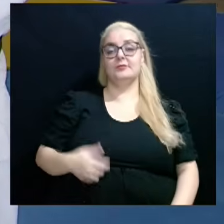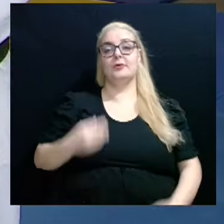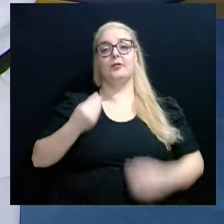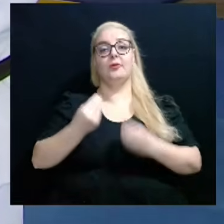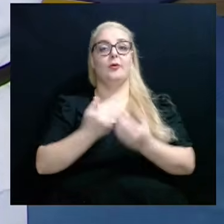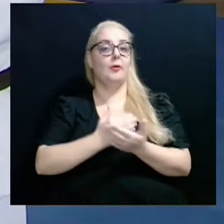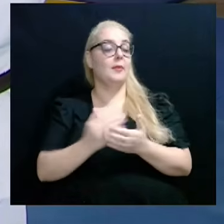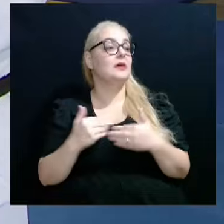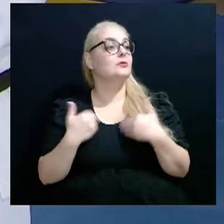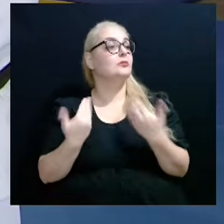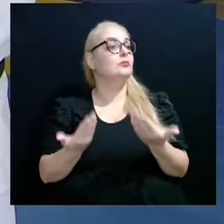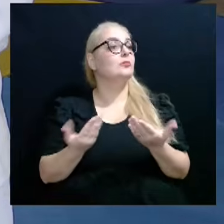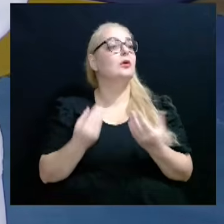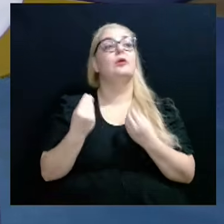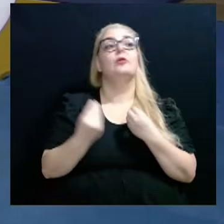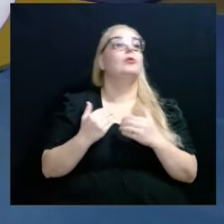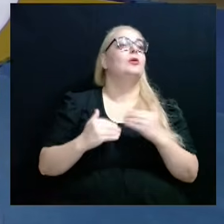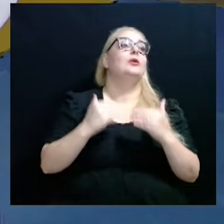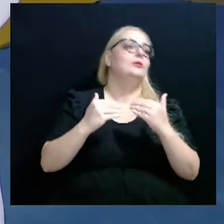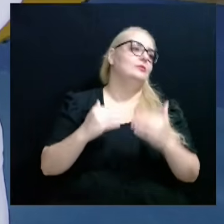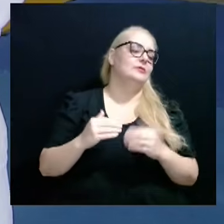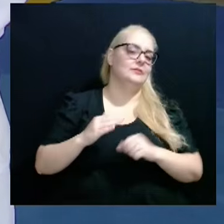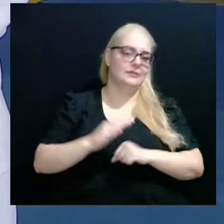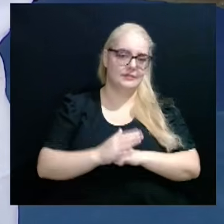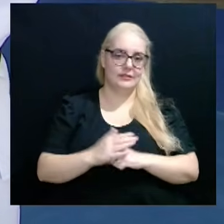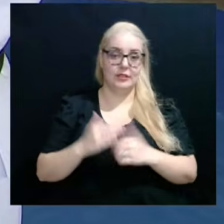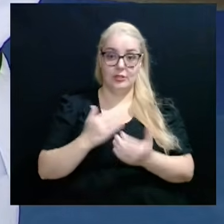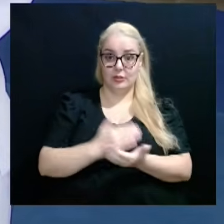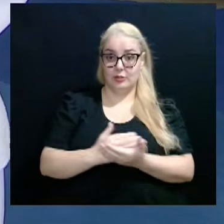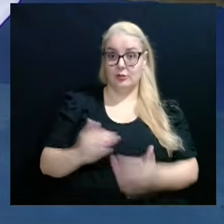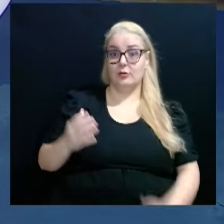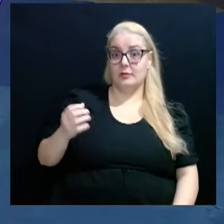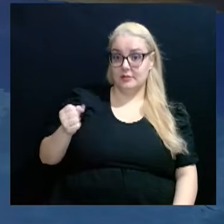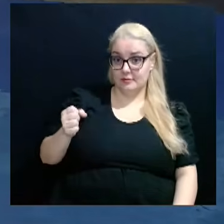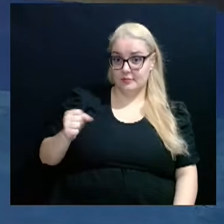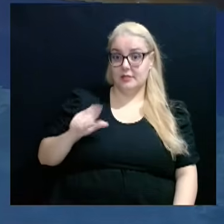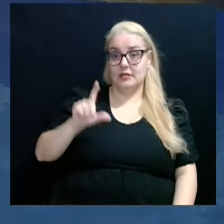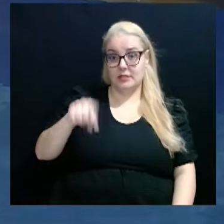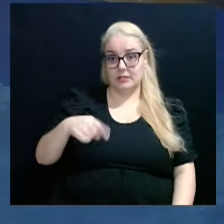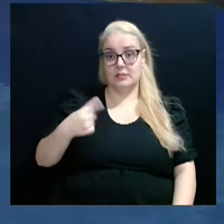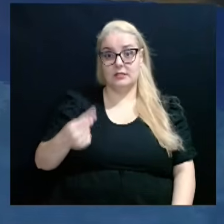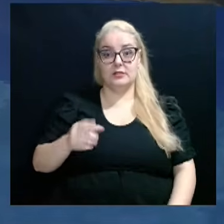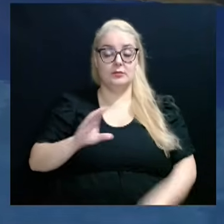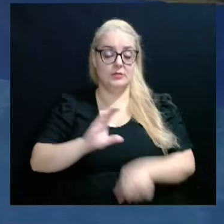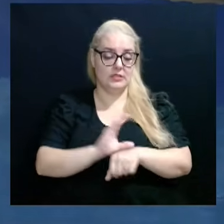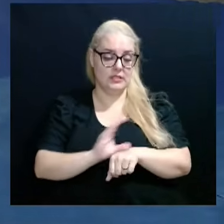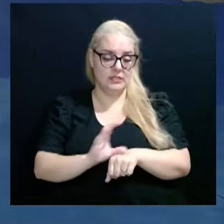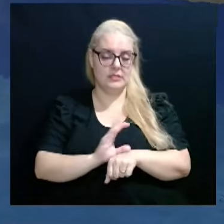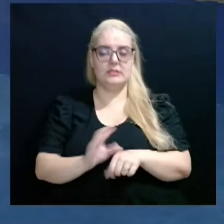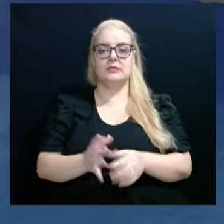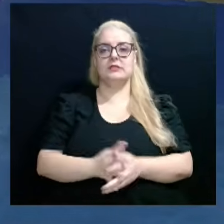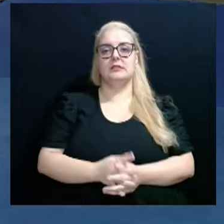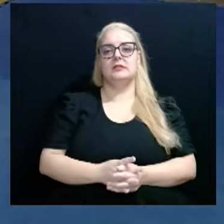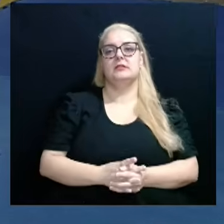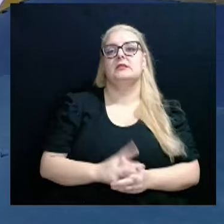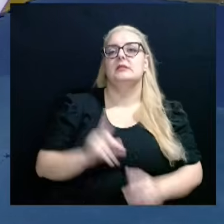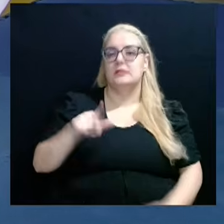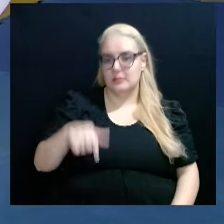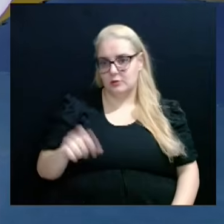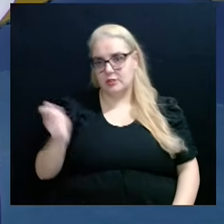vai evoluindo, Sensei? Começa com a branca, né? Depois vem a cinza, né? Depois a azul,